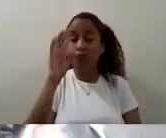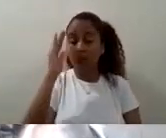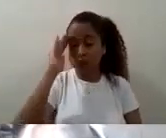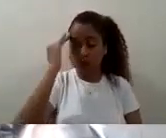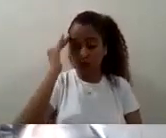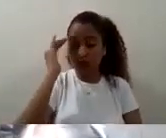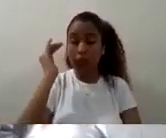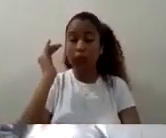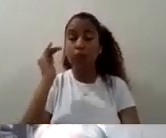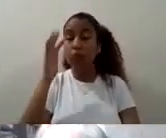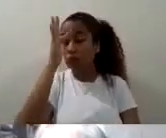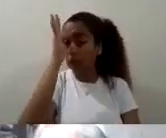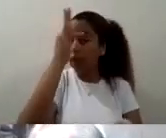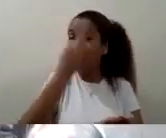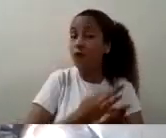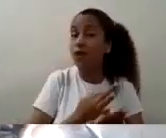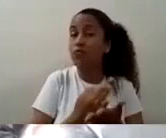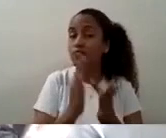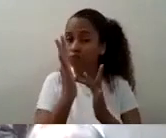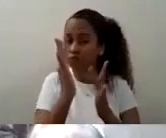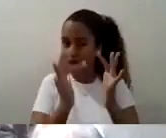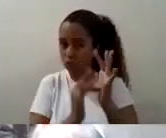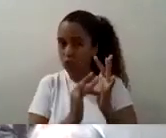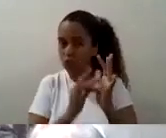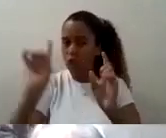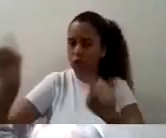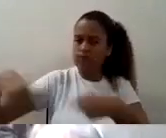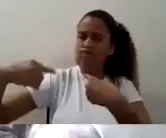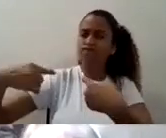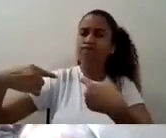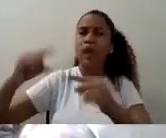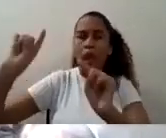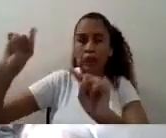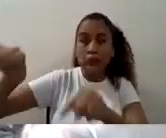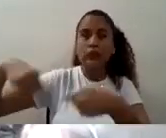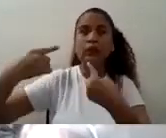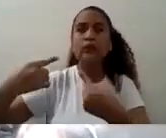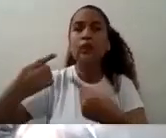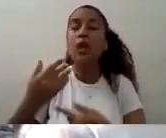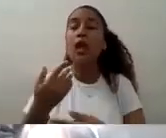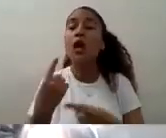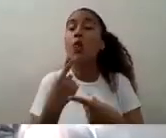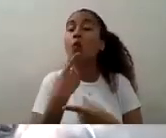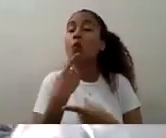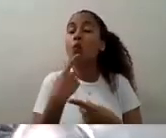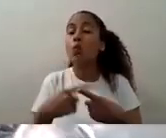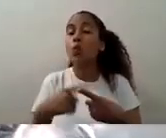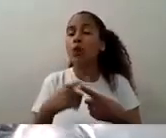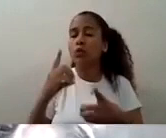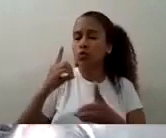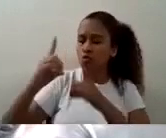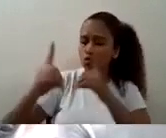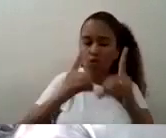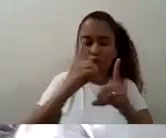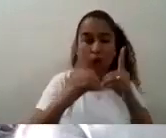Jesus Cristo nos desafia, nos coloca para o diálogo respeitoso com